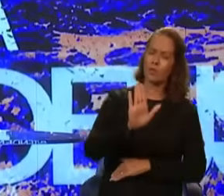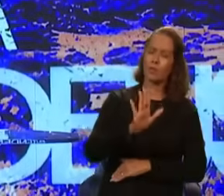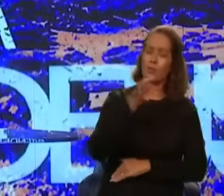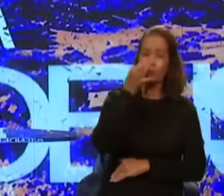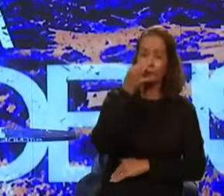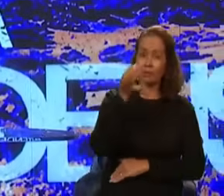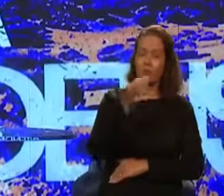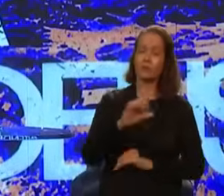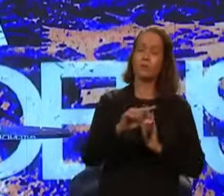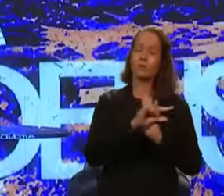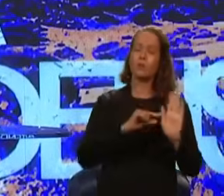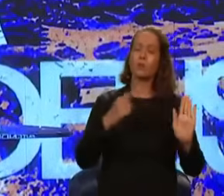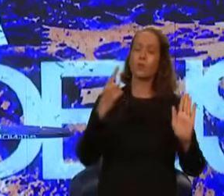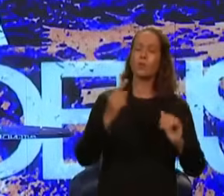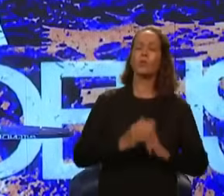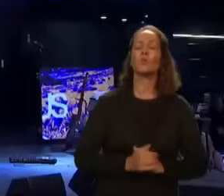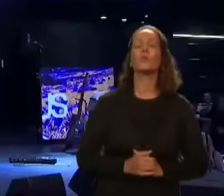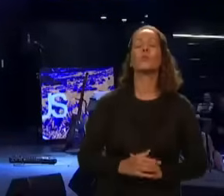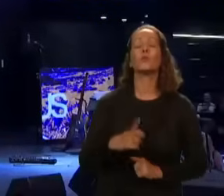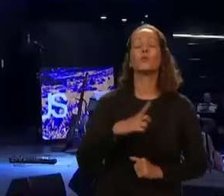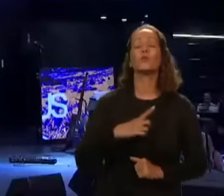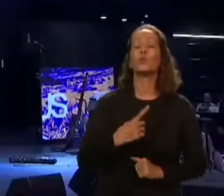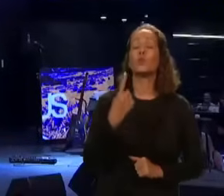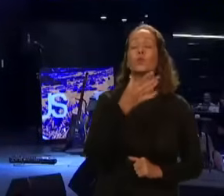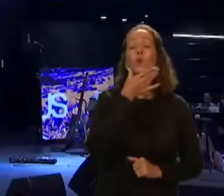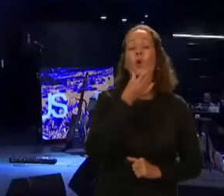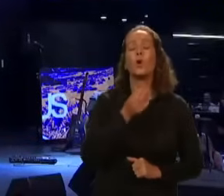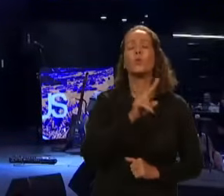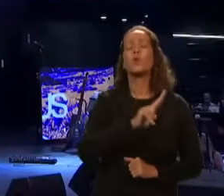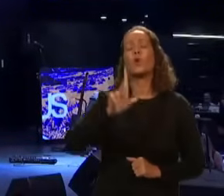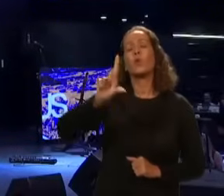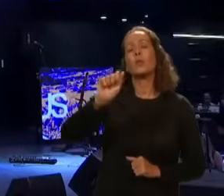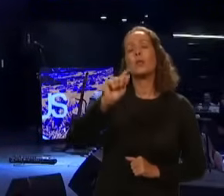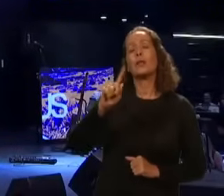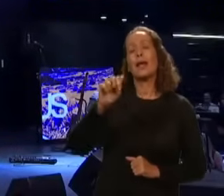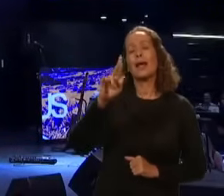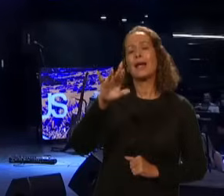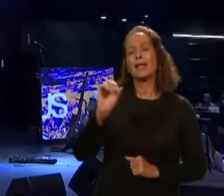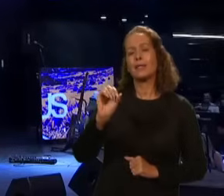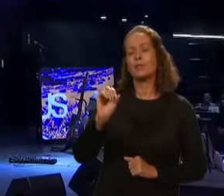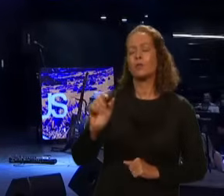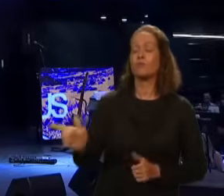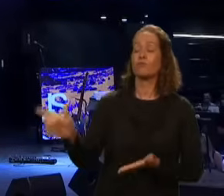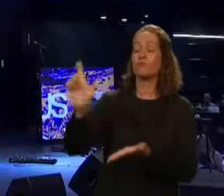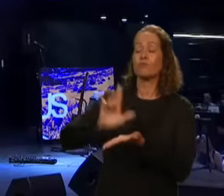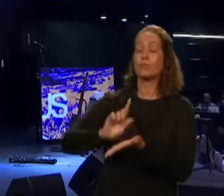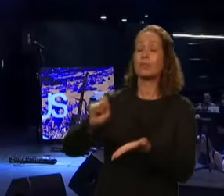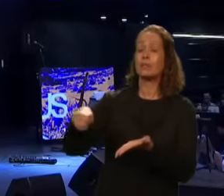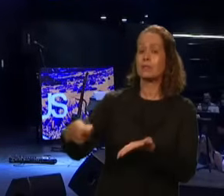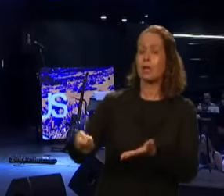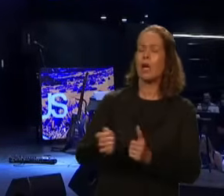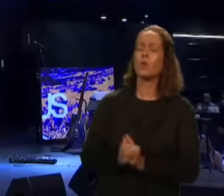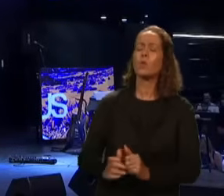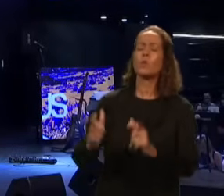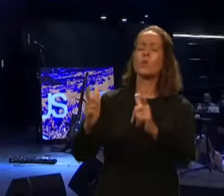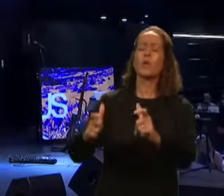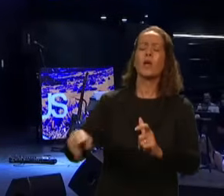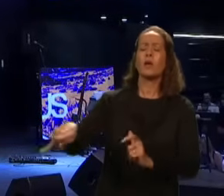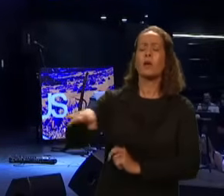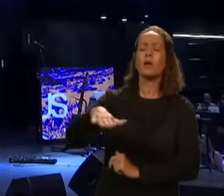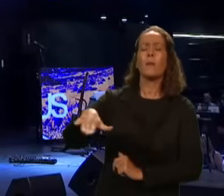ler o verso 1 de novo. Havia um homem chamado Lázaro. Ele era de Betânia, do povoado de Maria e de sua